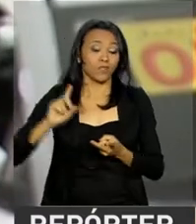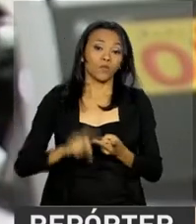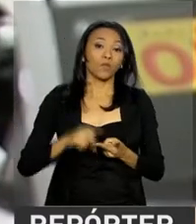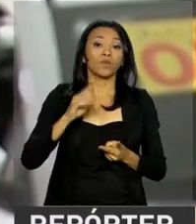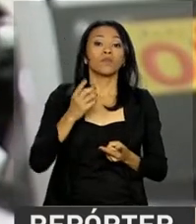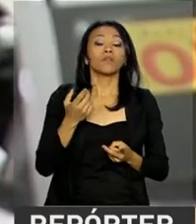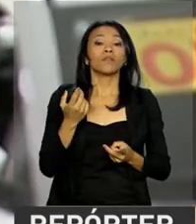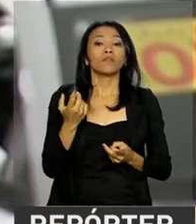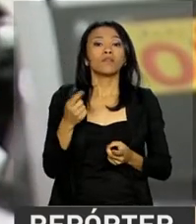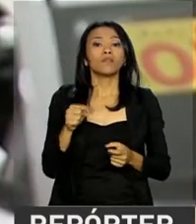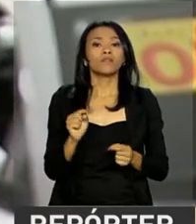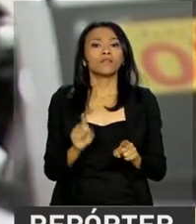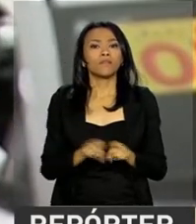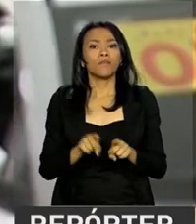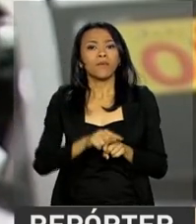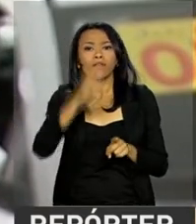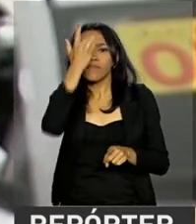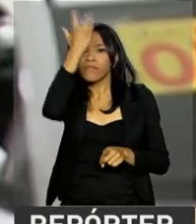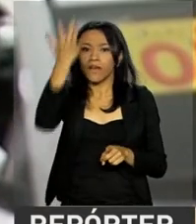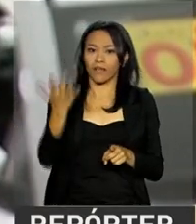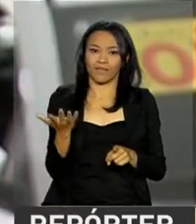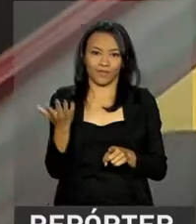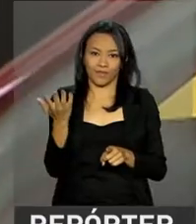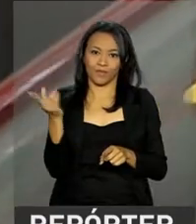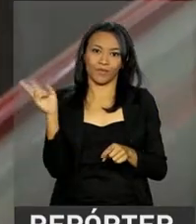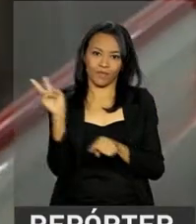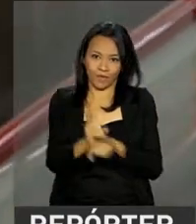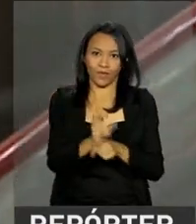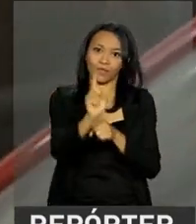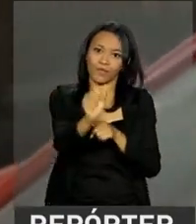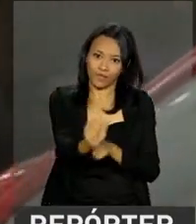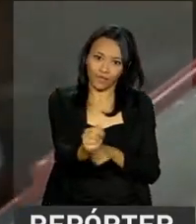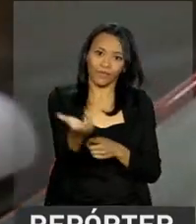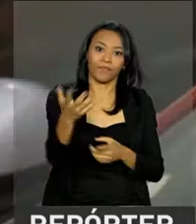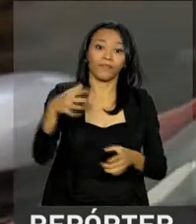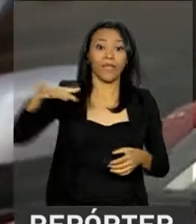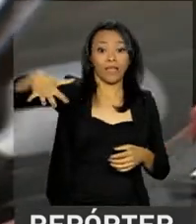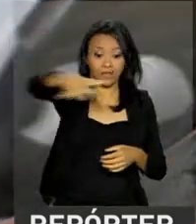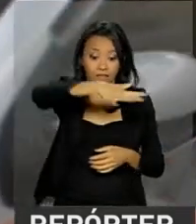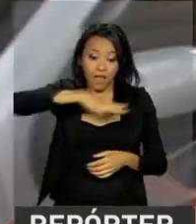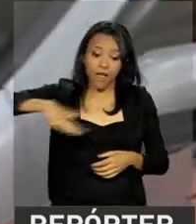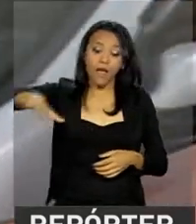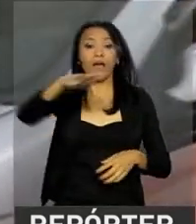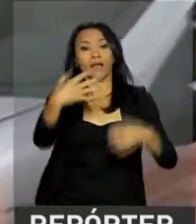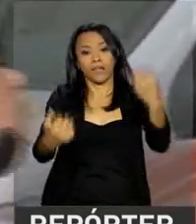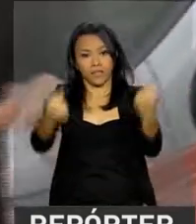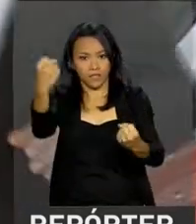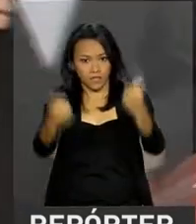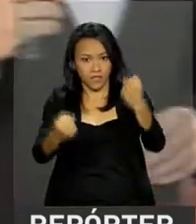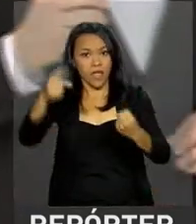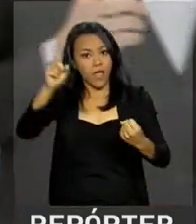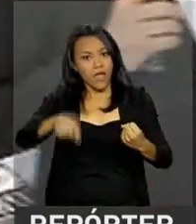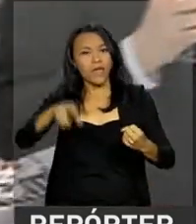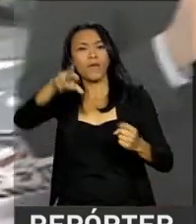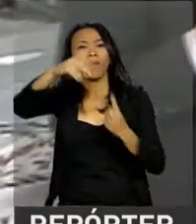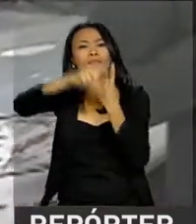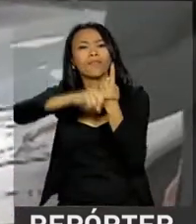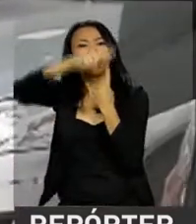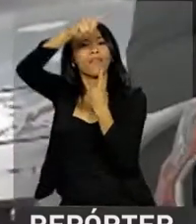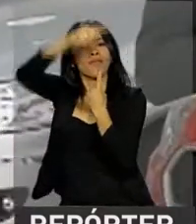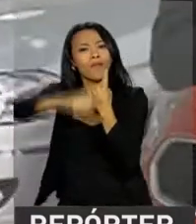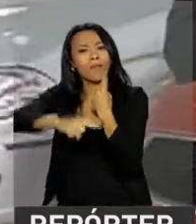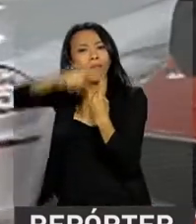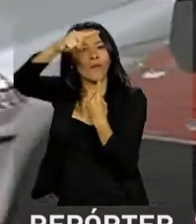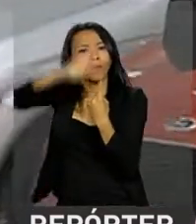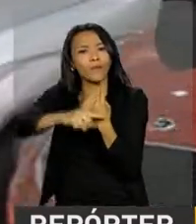cada mês e facilitando um pouco mais o crédito, né? Como o setor automotivo é considerado um termômetro da atividade econômica, dá para dizer